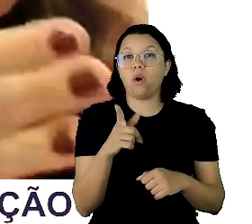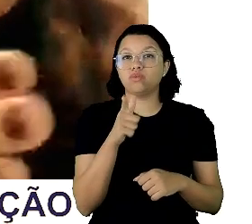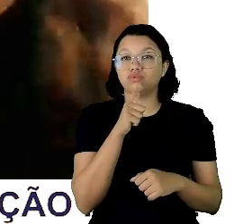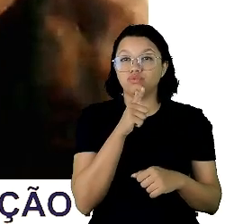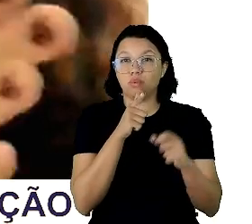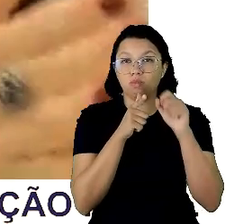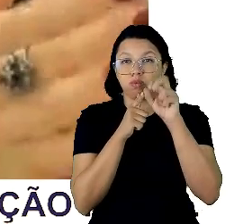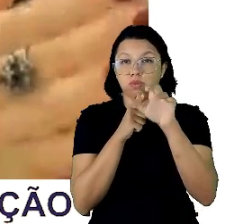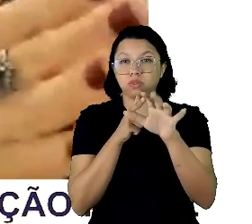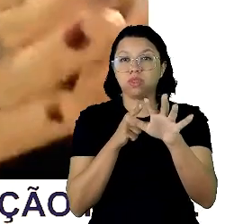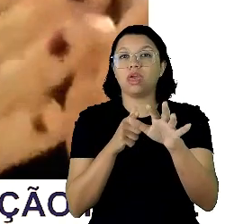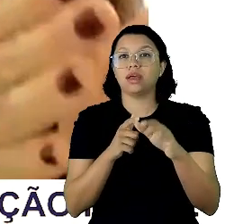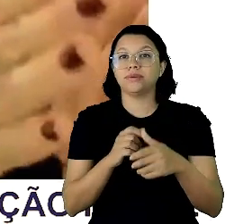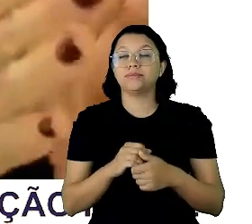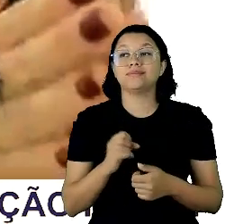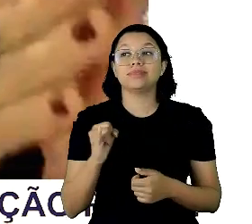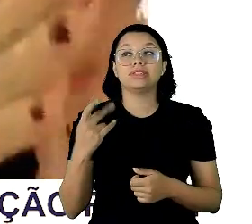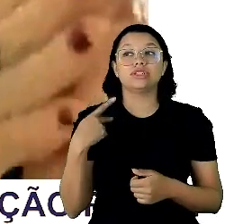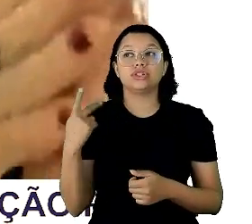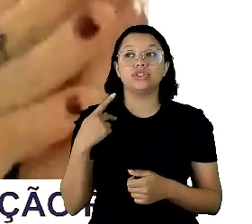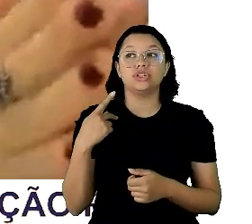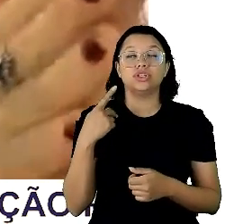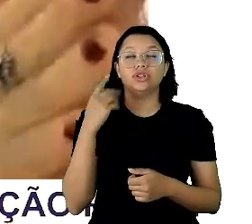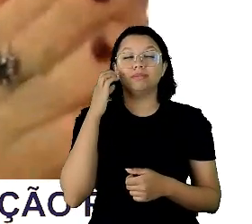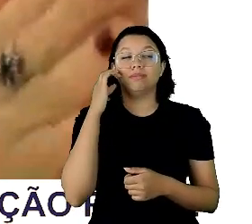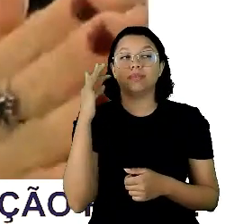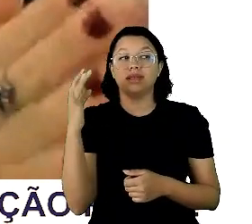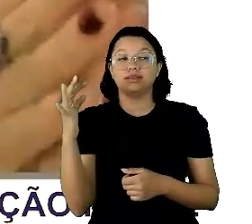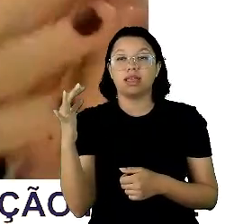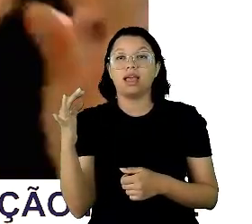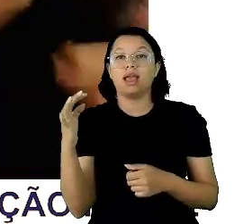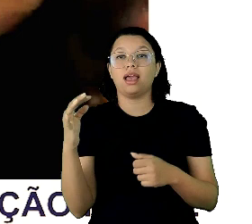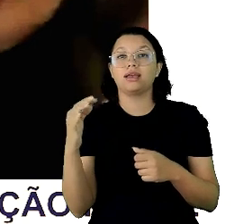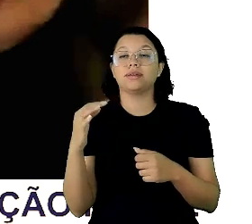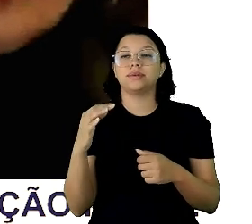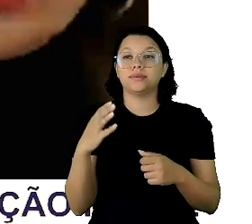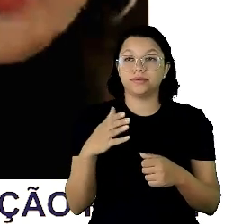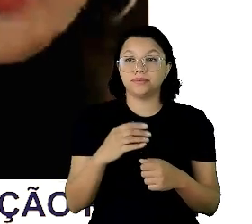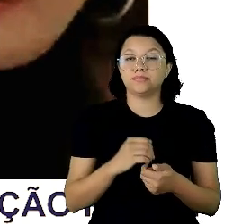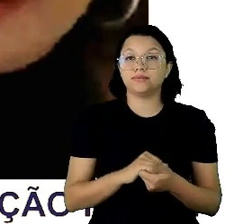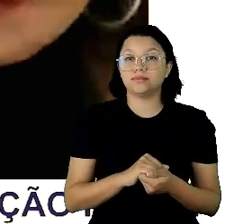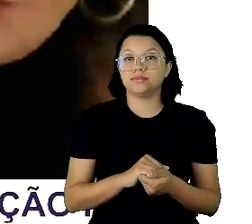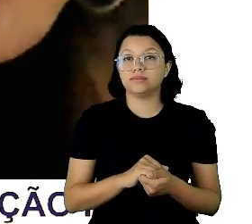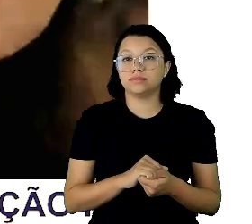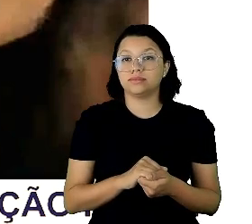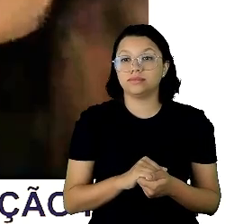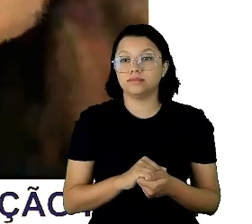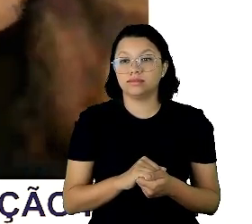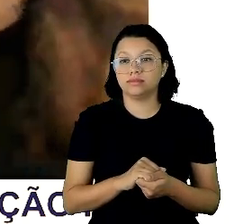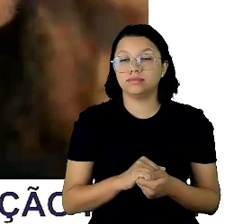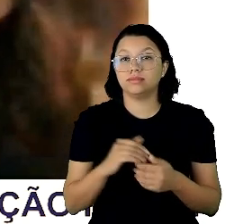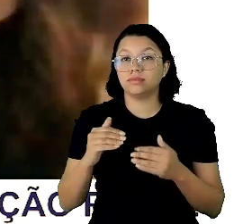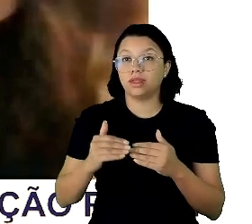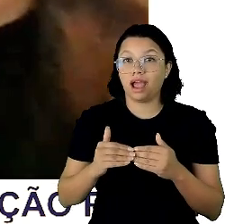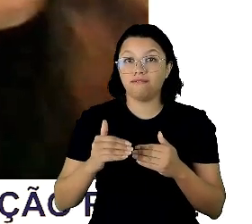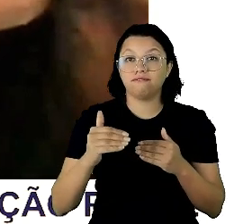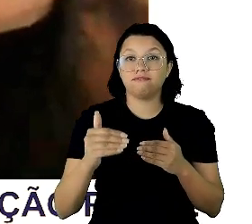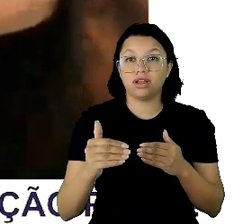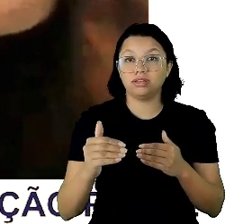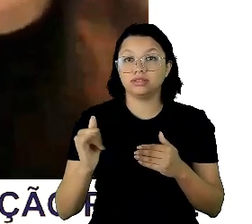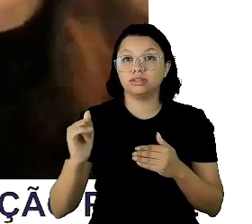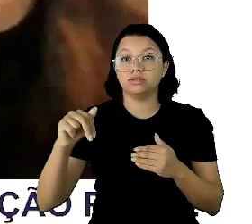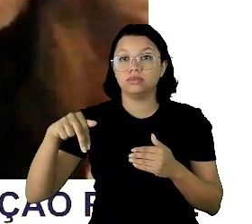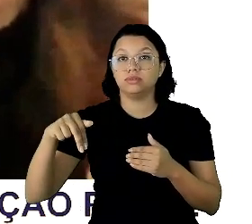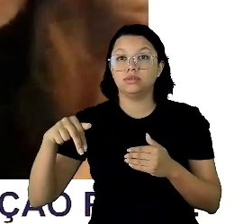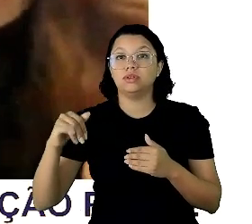gente for parar para pensar, ele interfere mais, ao meu ver, no avanço do iter criminis. Lembra do...